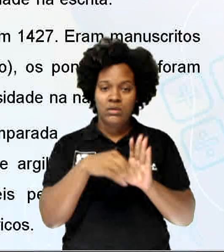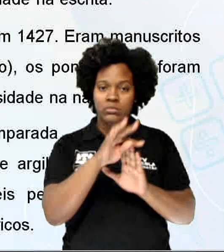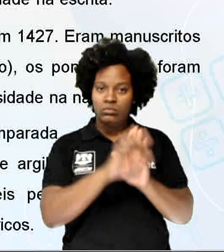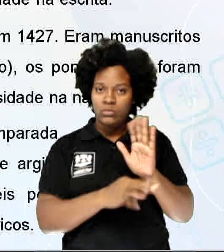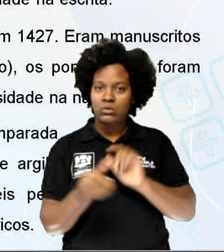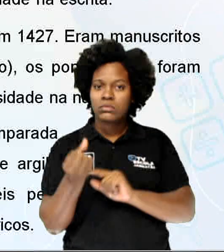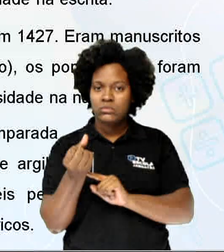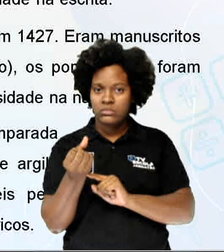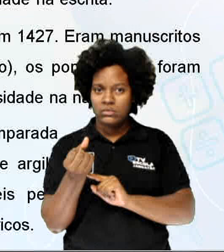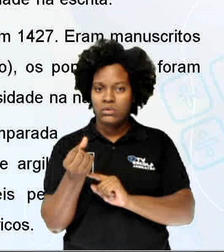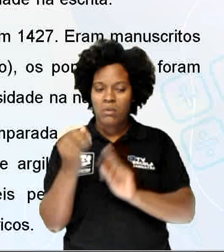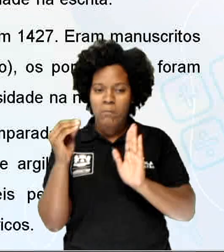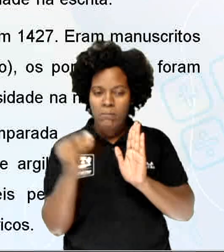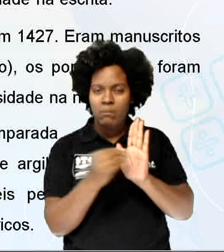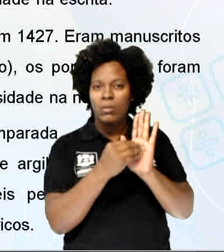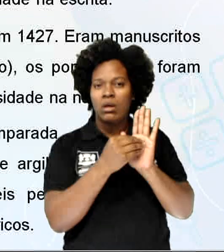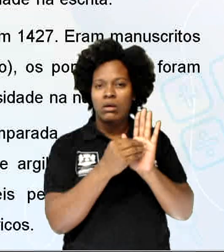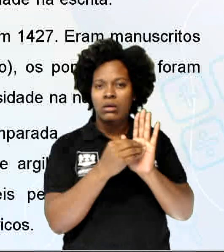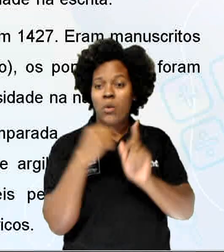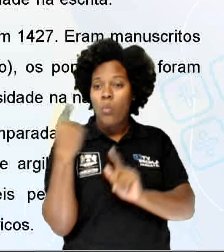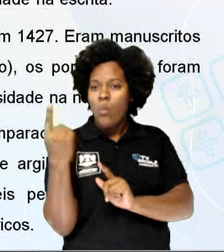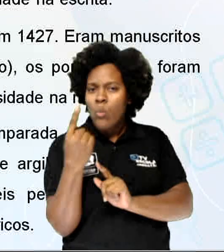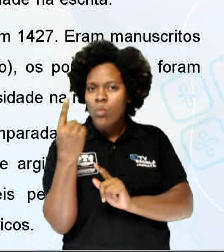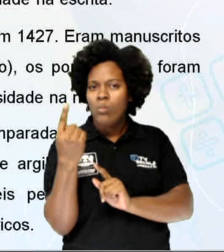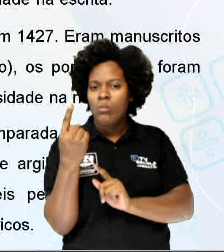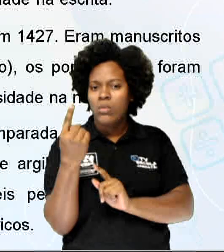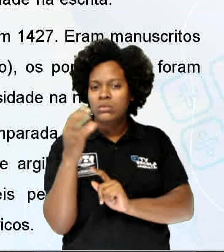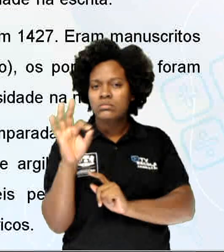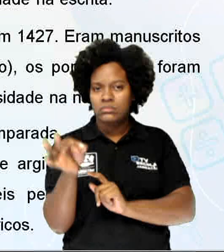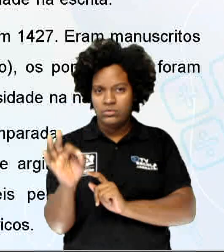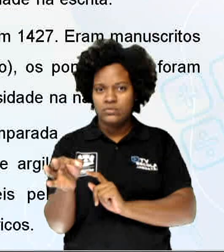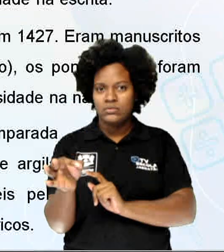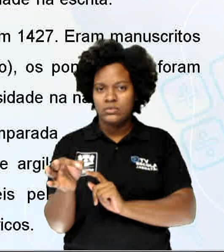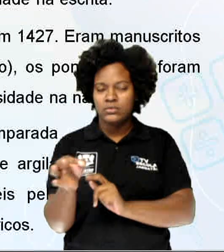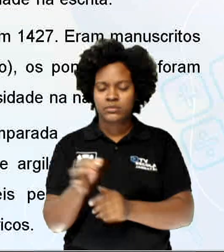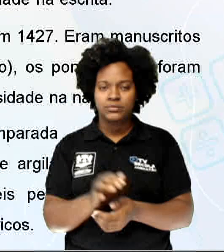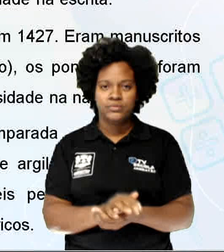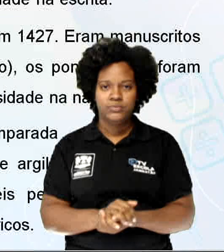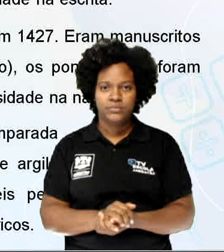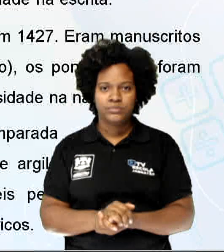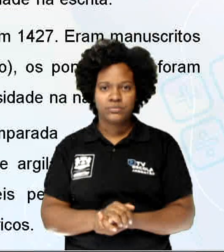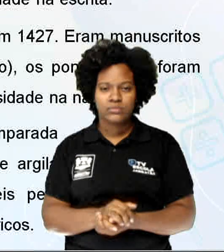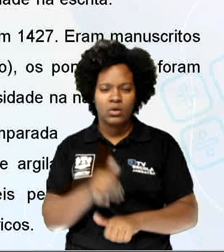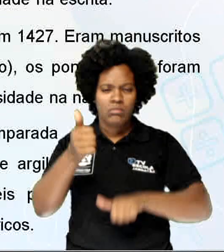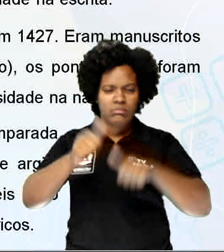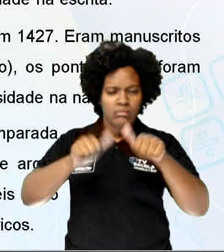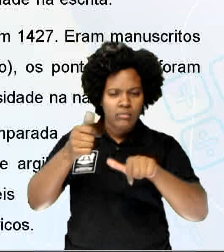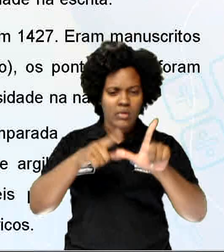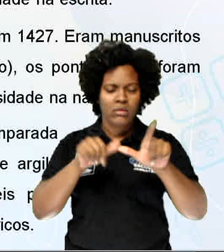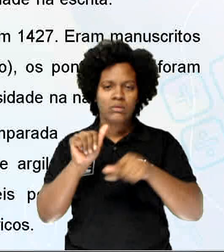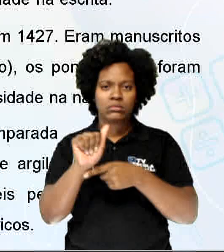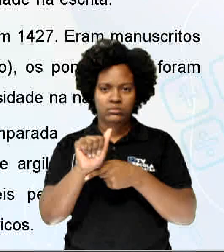6, marque a única alternativa correta. Vamos avaliar a letra A.